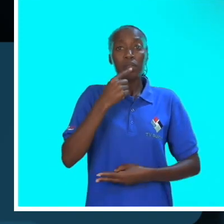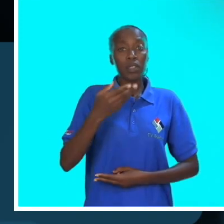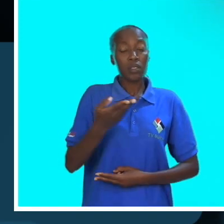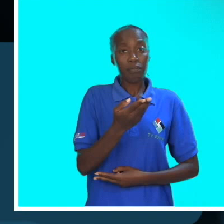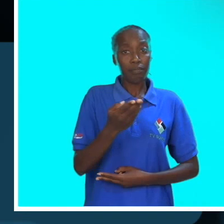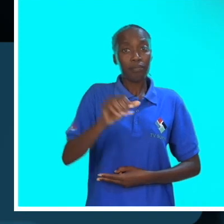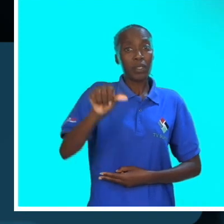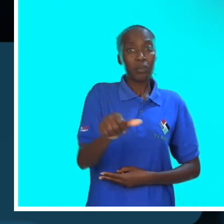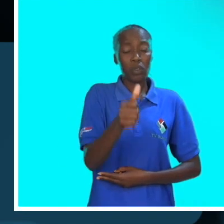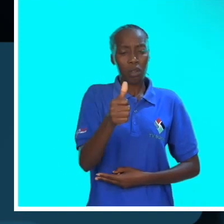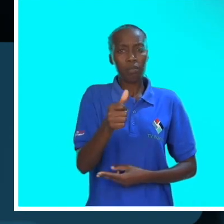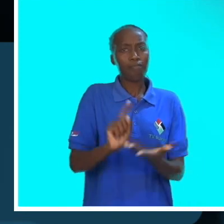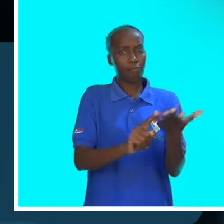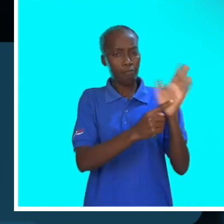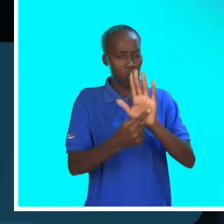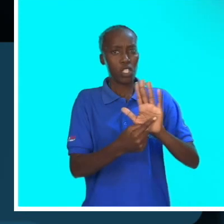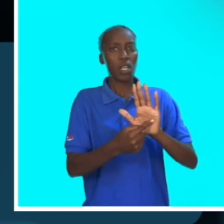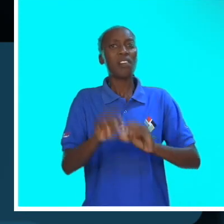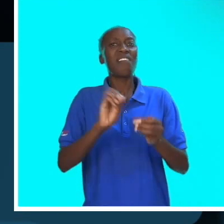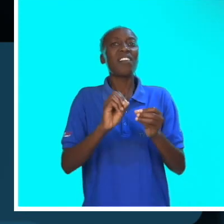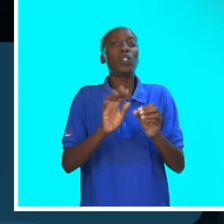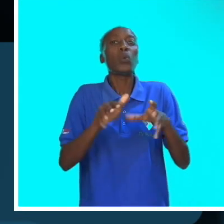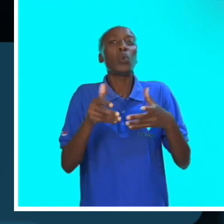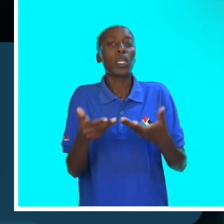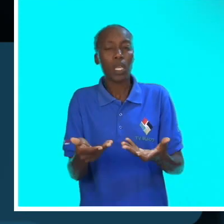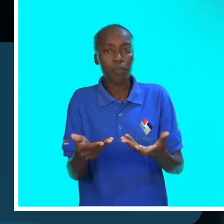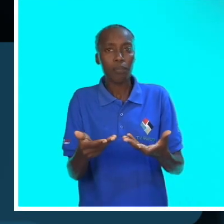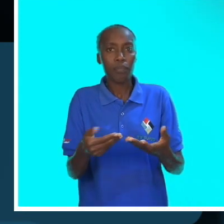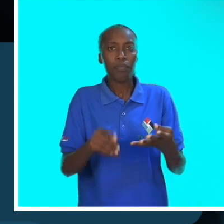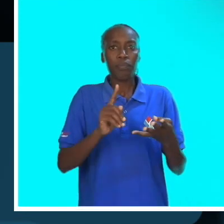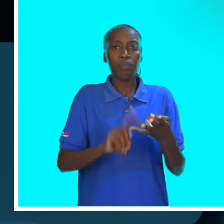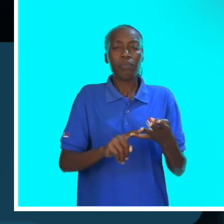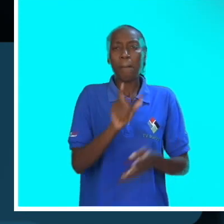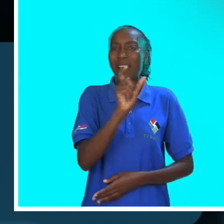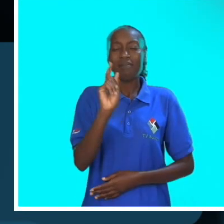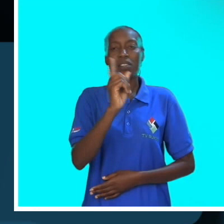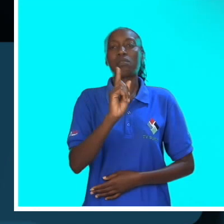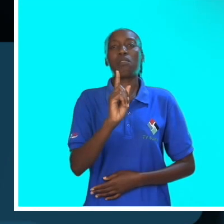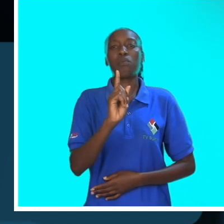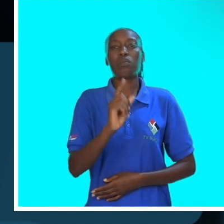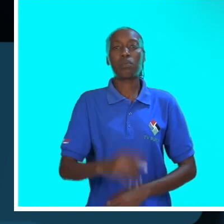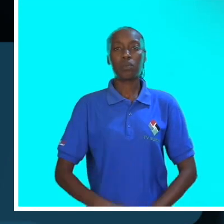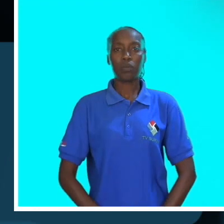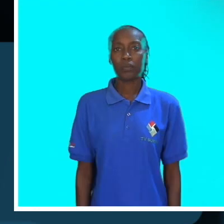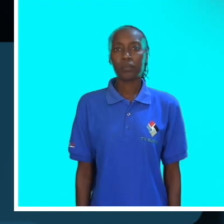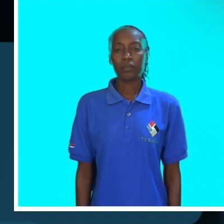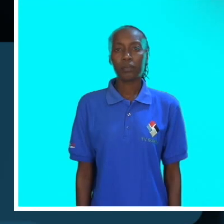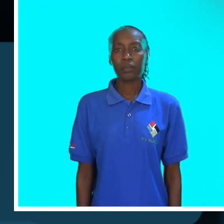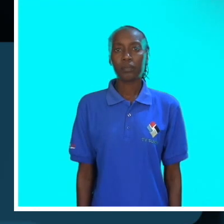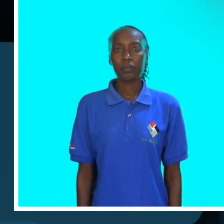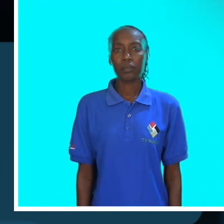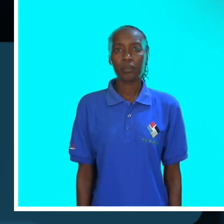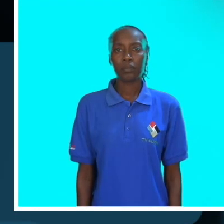o impacto da deficiência, mostrando à sociedade que ele é capaz. Foi